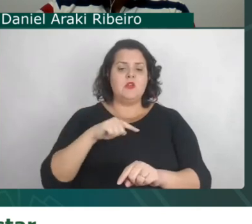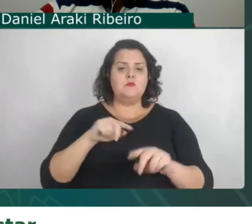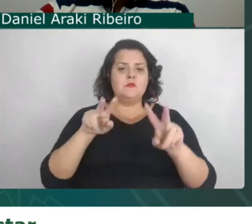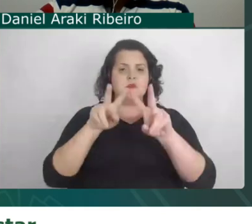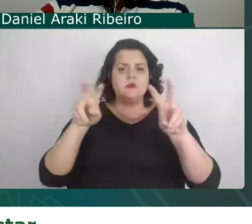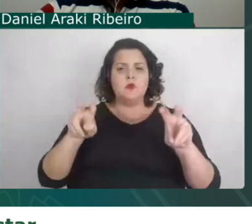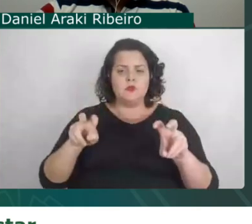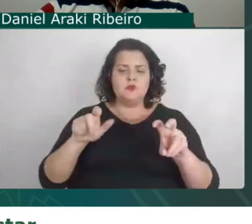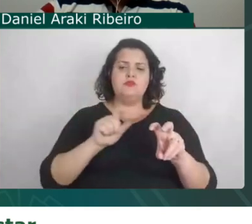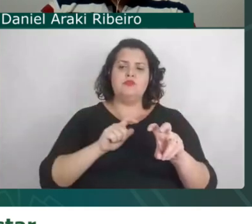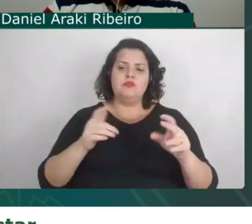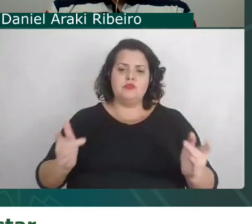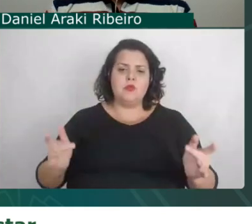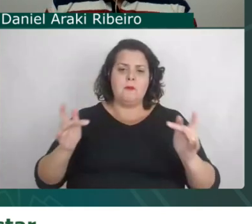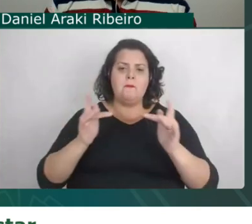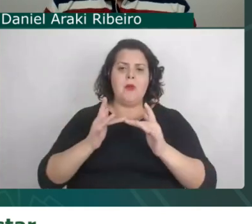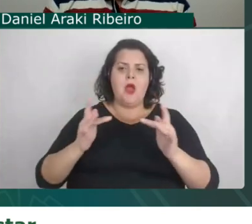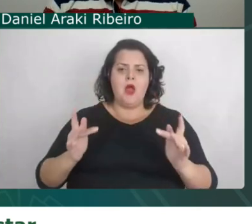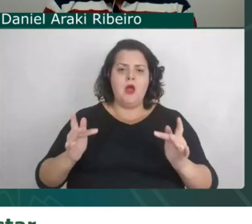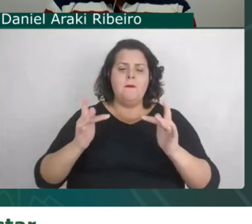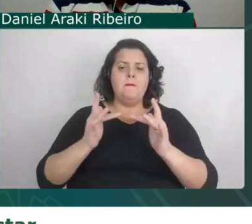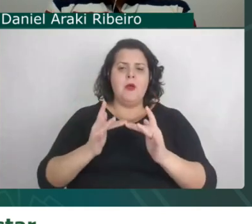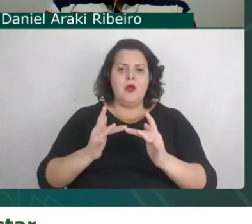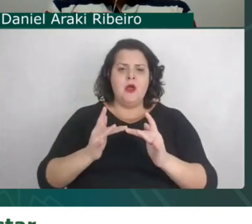né? Um dos participantes coloca aqui